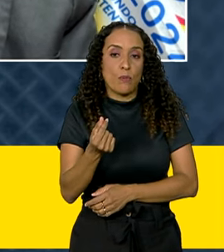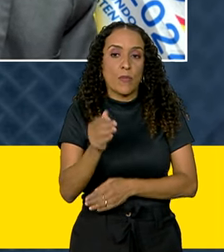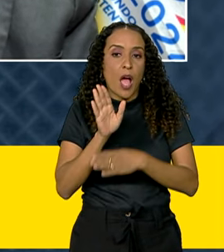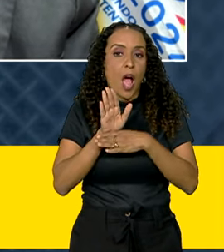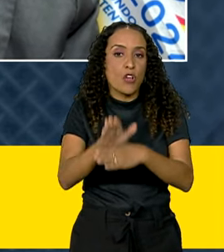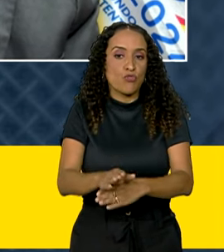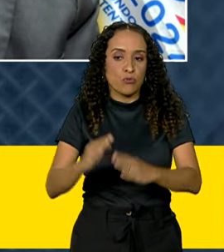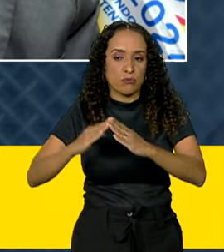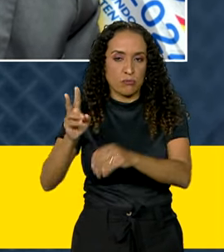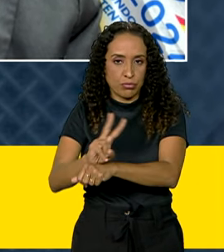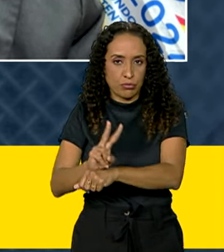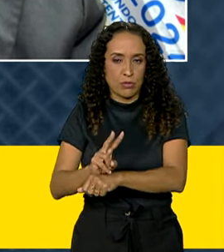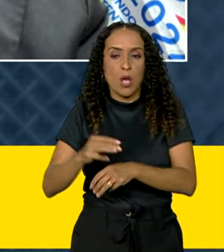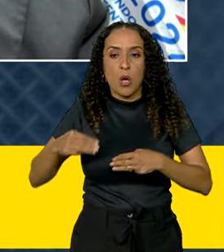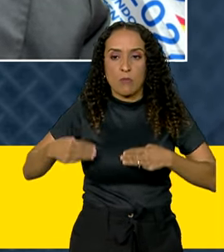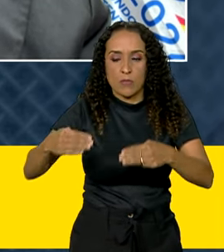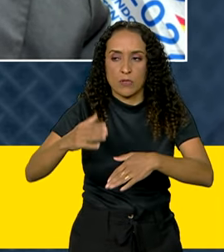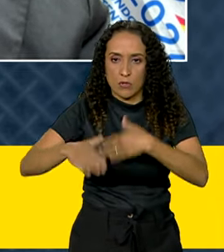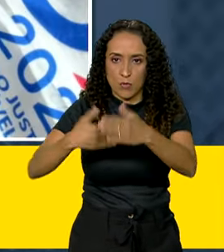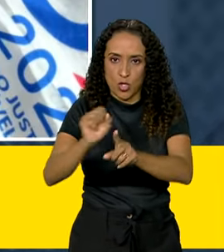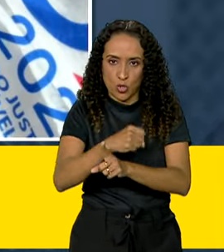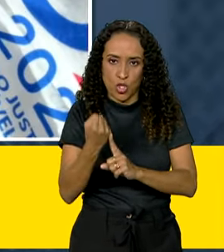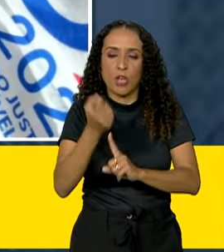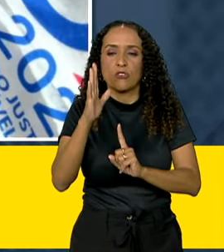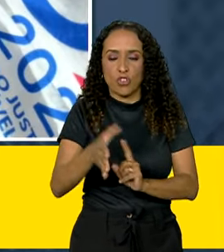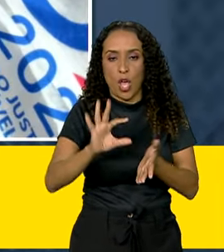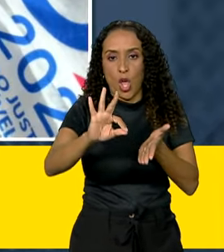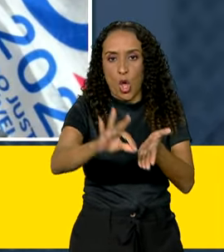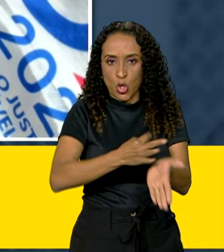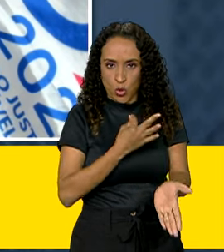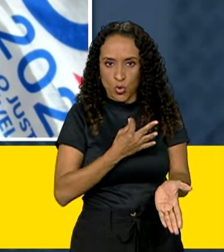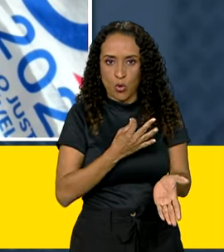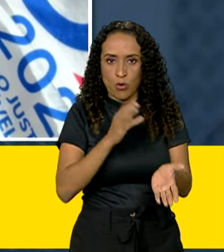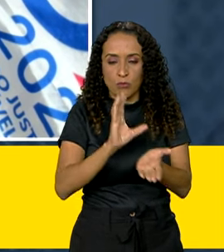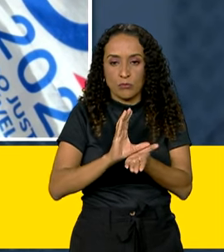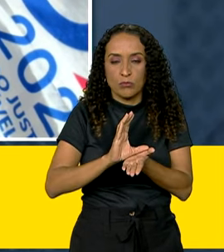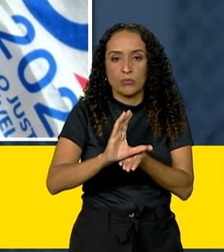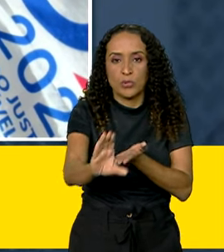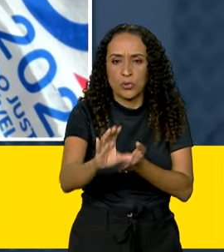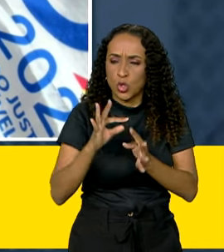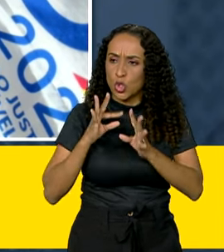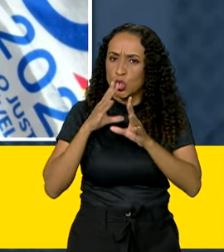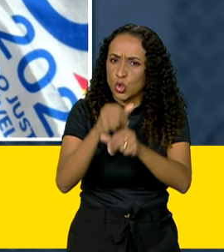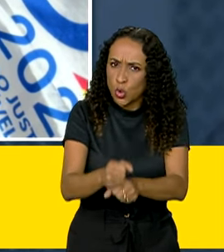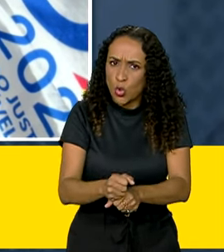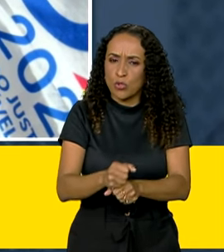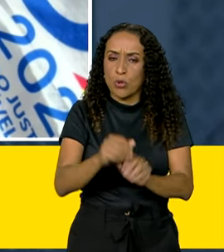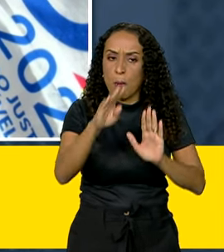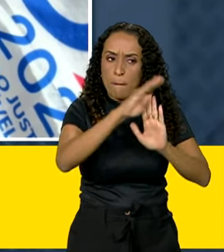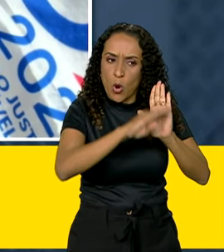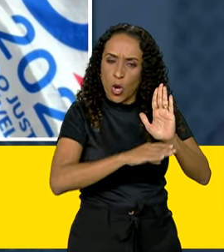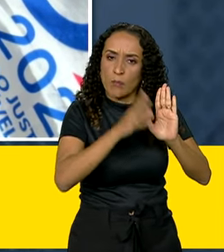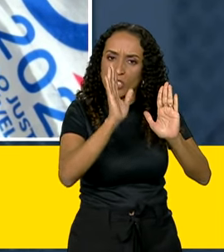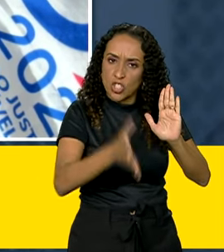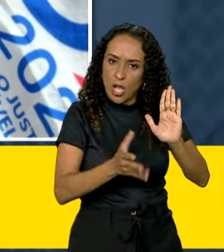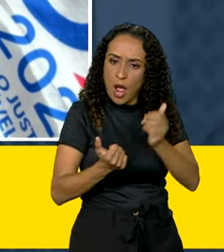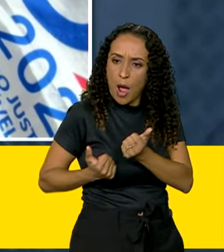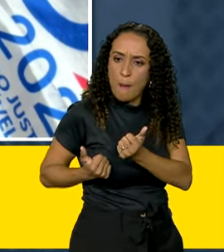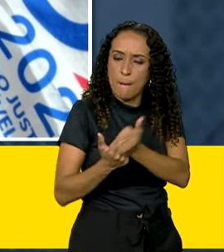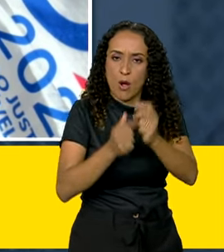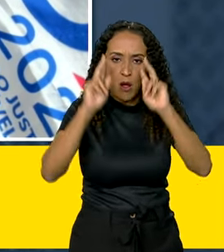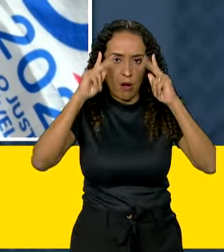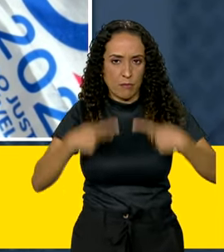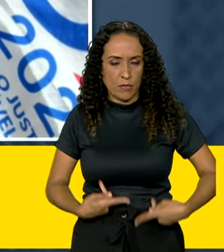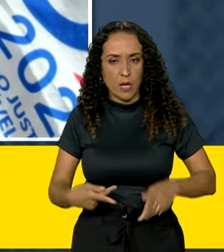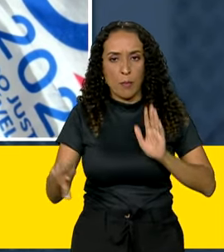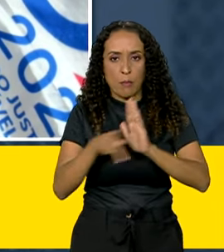abrigamento. Na verdade, o Ministério da Desenvolvimento Social, nós já autorizamos um repasse de todos os nossos programas de apoio humanitário